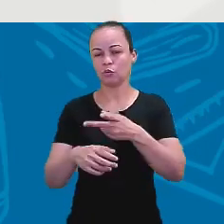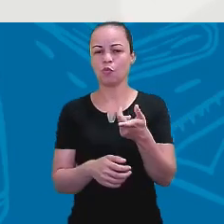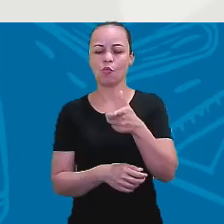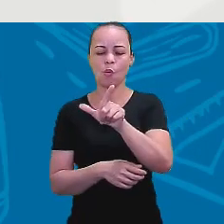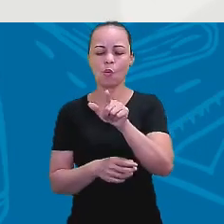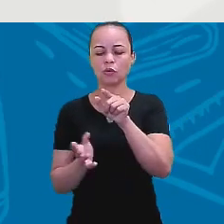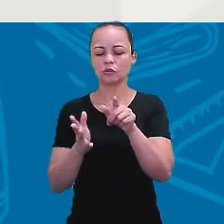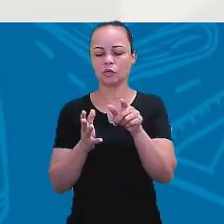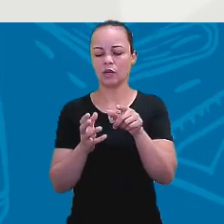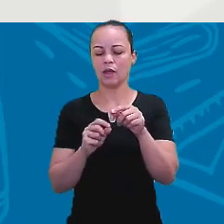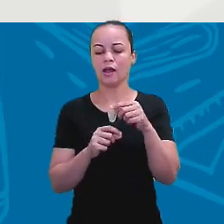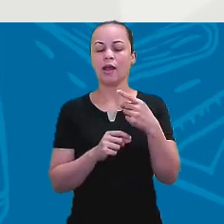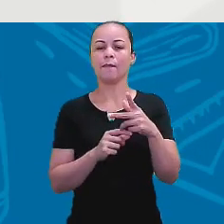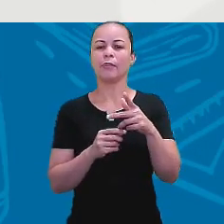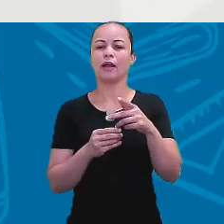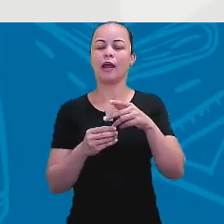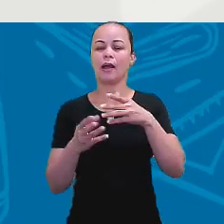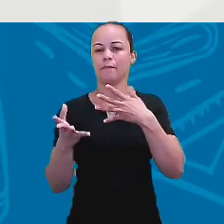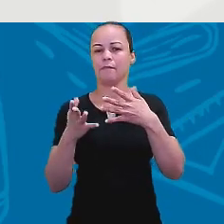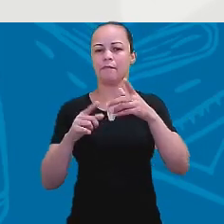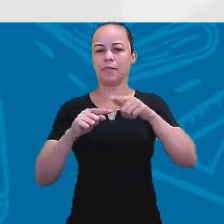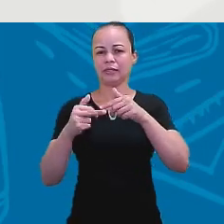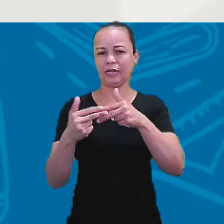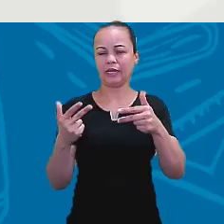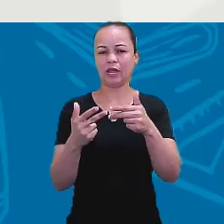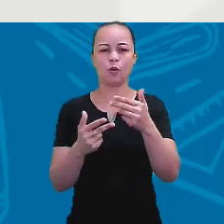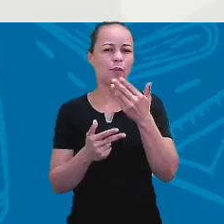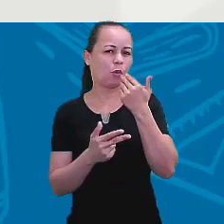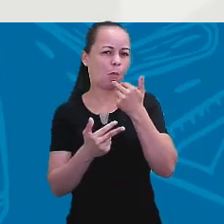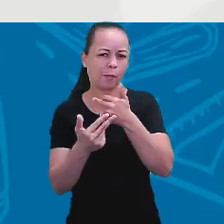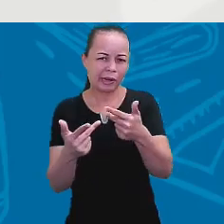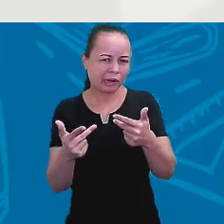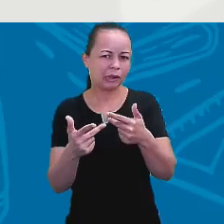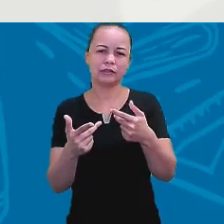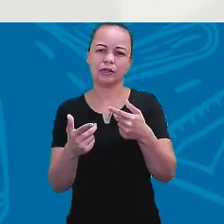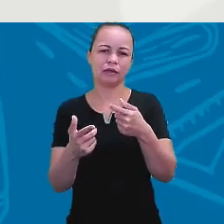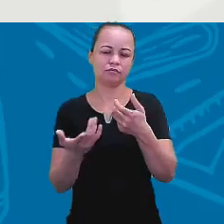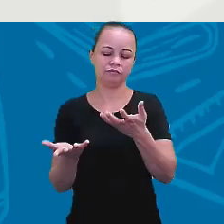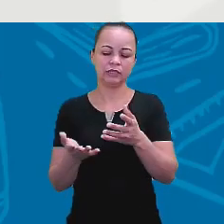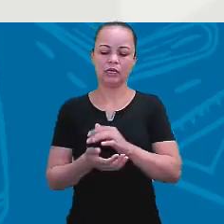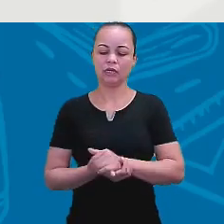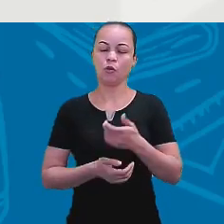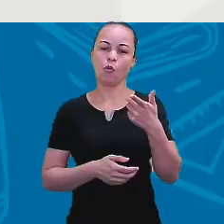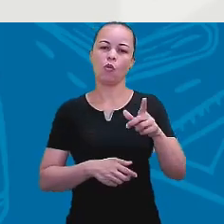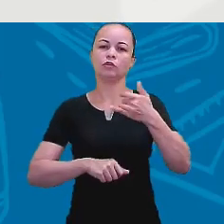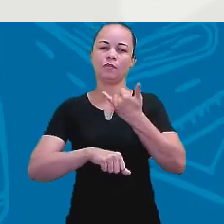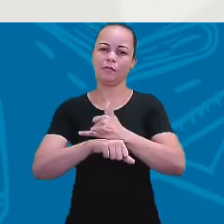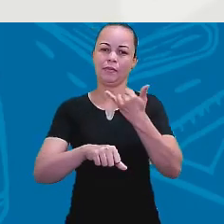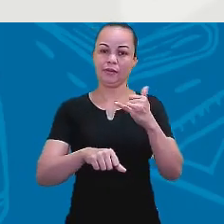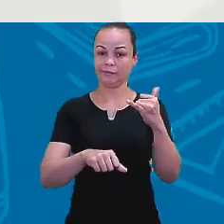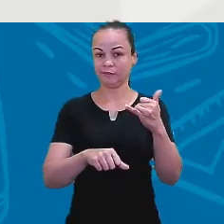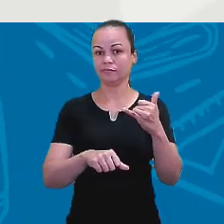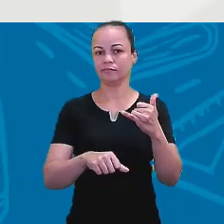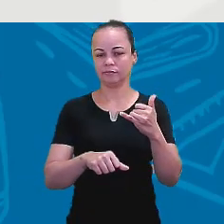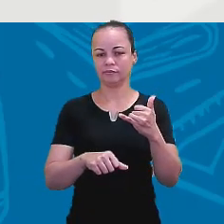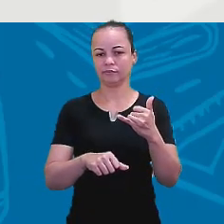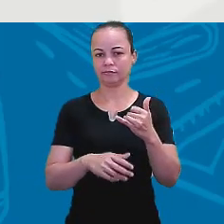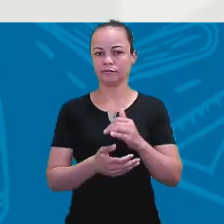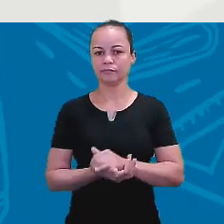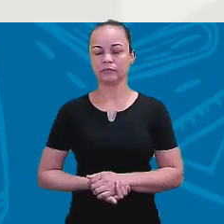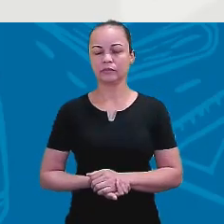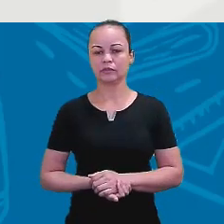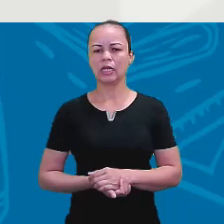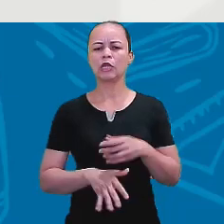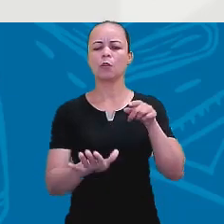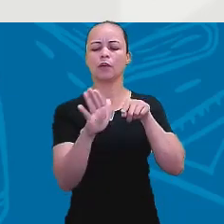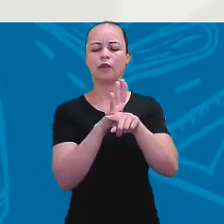outro lá lixeiro para material orgânico, ou seja, resto de comida, outro para metais, tá certo? E eu pergunto